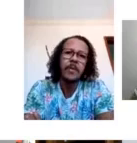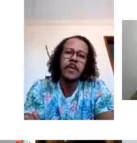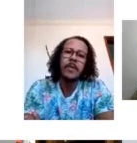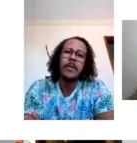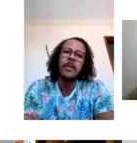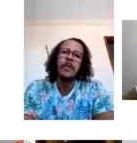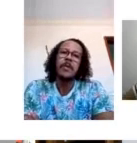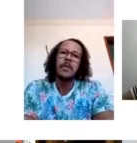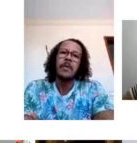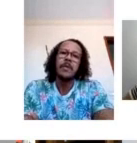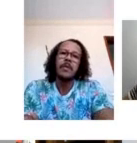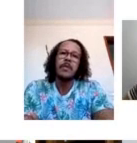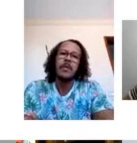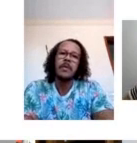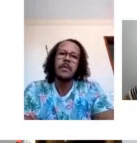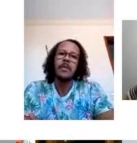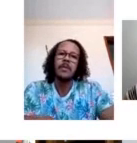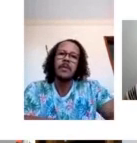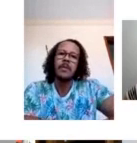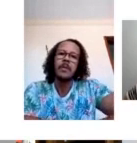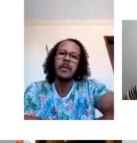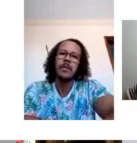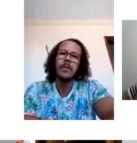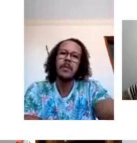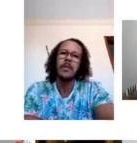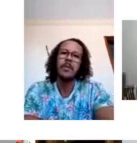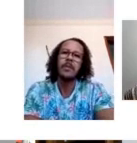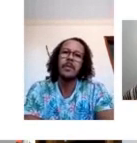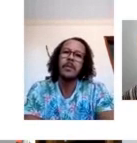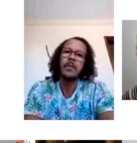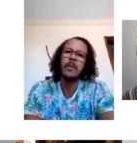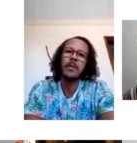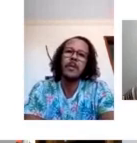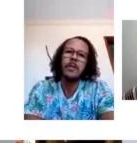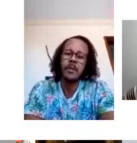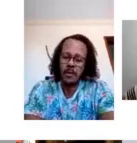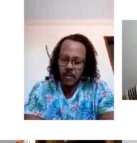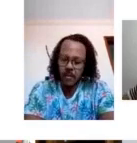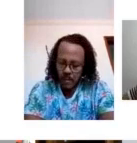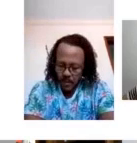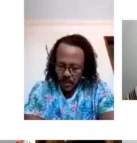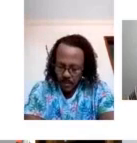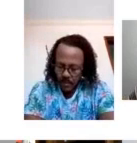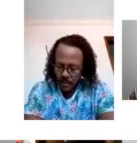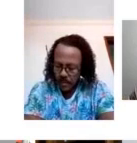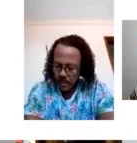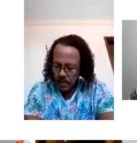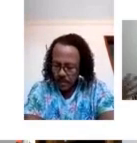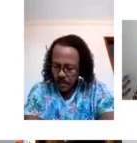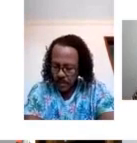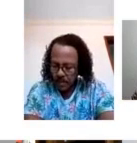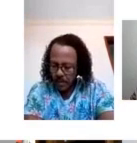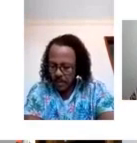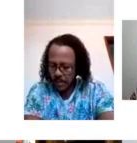já pegando esse gancho da finalização das atividades, a gente queria ver também como seria na prática, como ele montaria, né, o